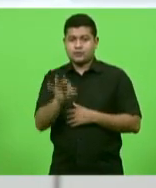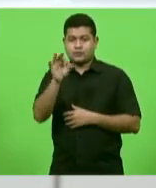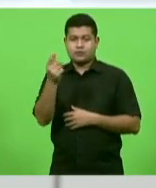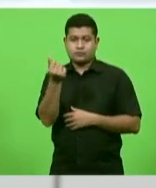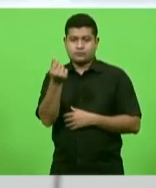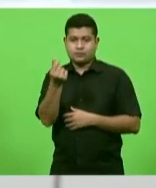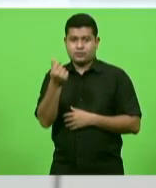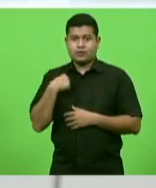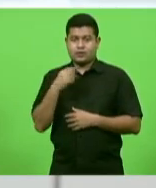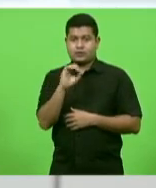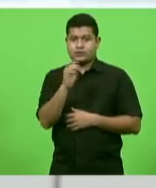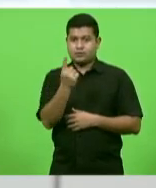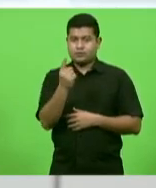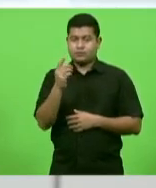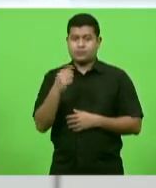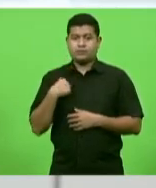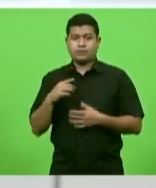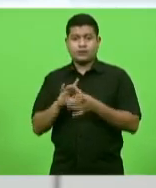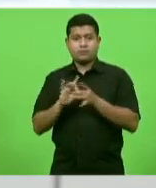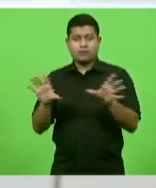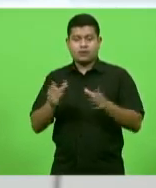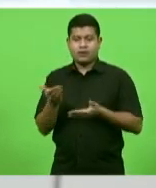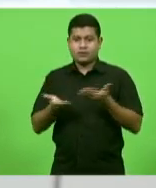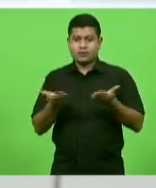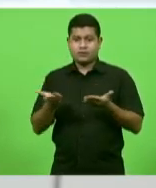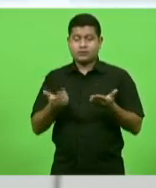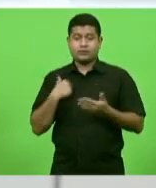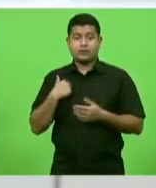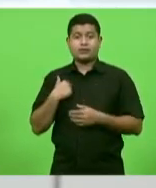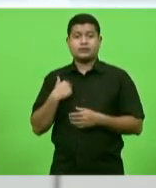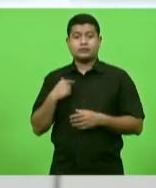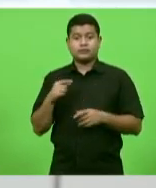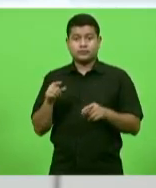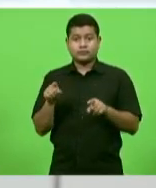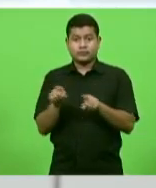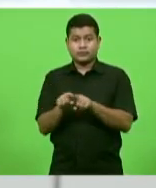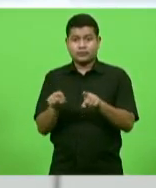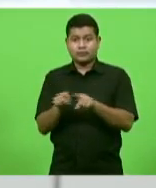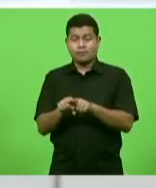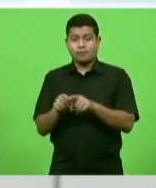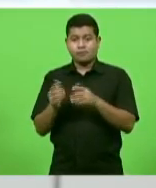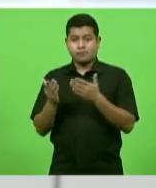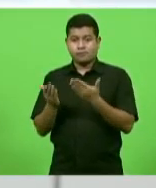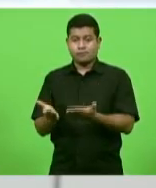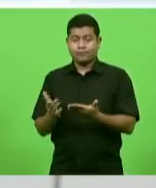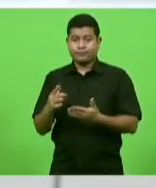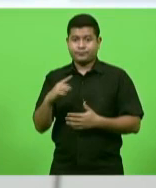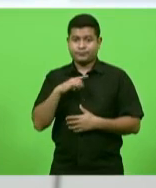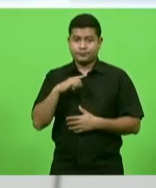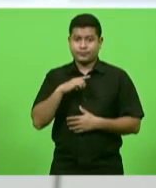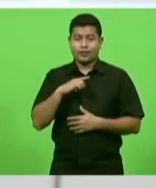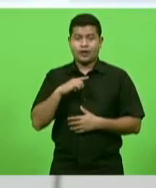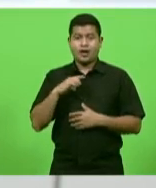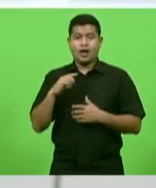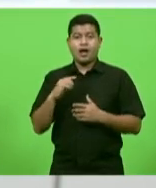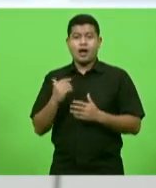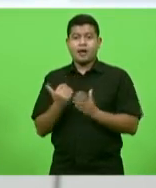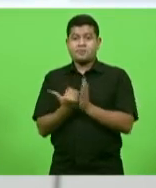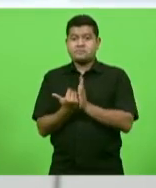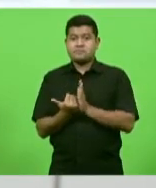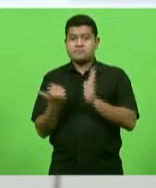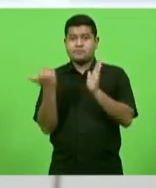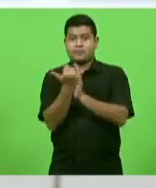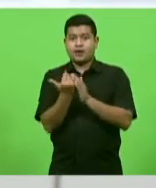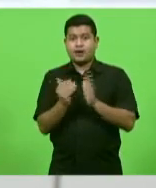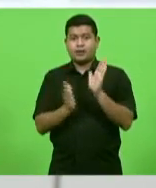modalidade dispensa de licitação mesmo possui uso preço Global superior a proposta apresentada